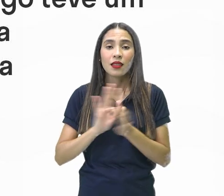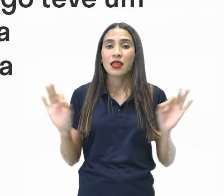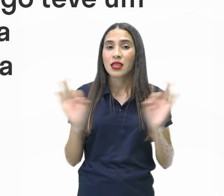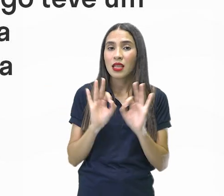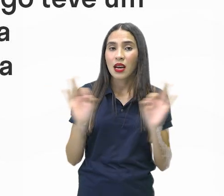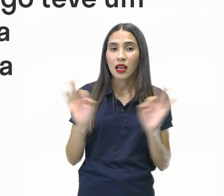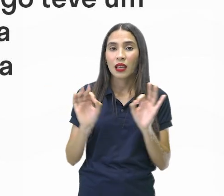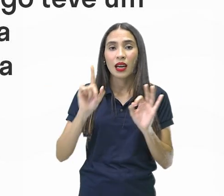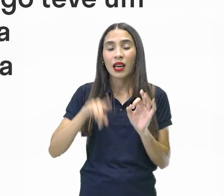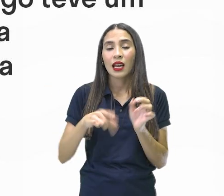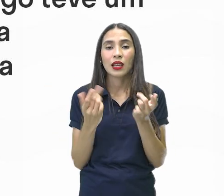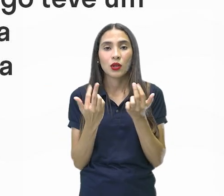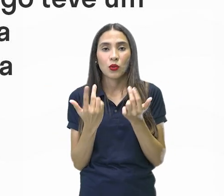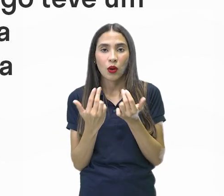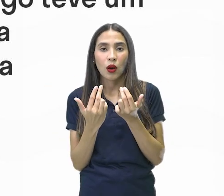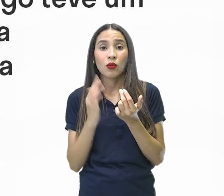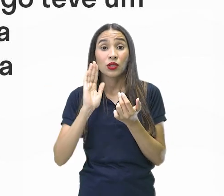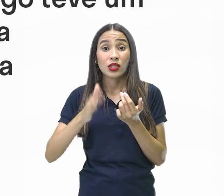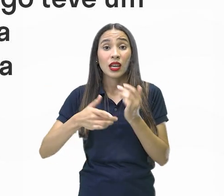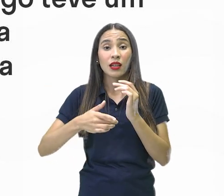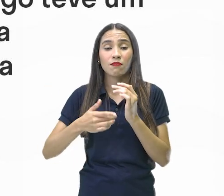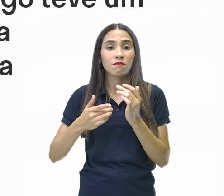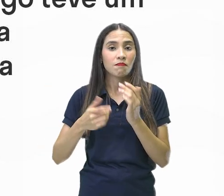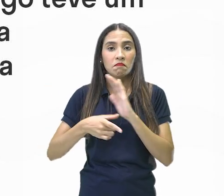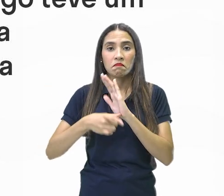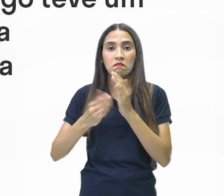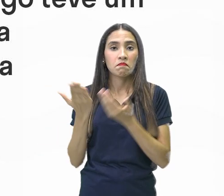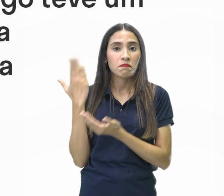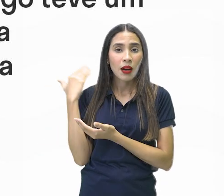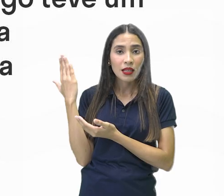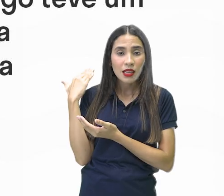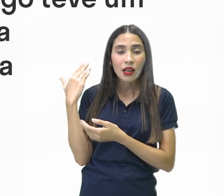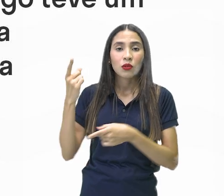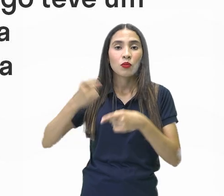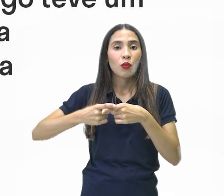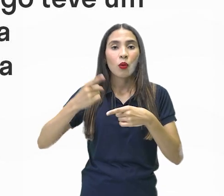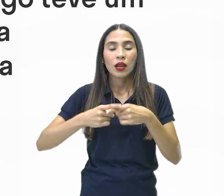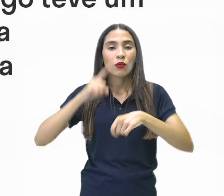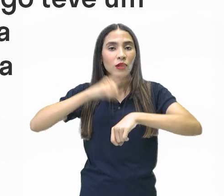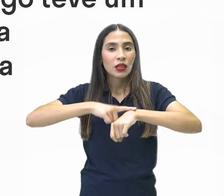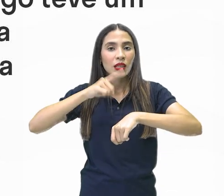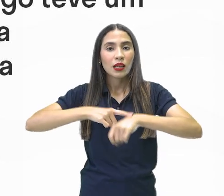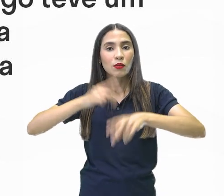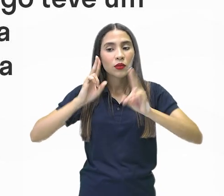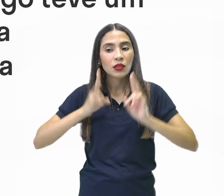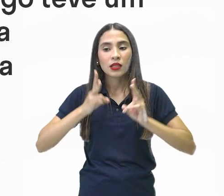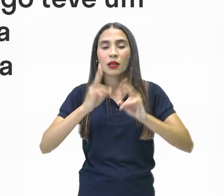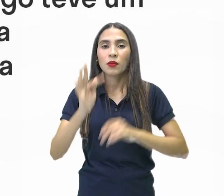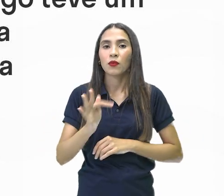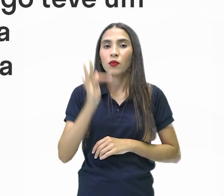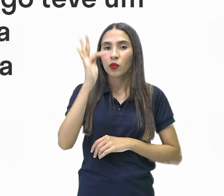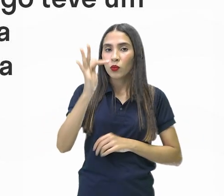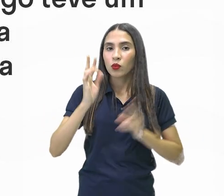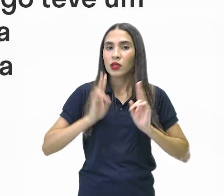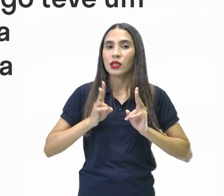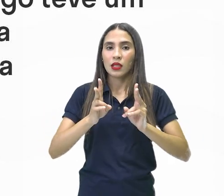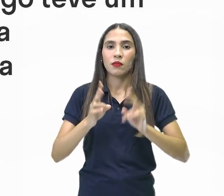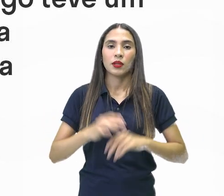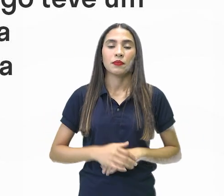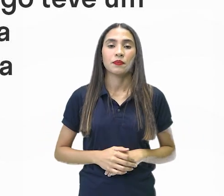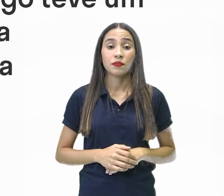nada é igual ao que já foi passado antes, porque o tempo ele vai sempre caminhando